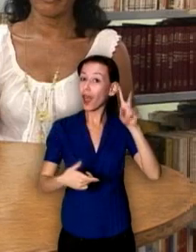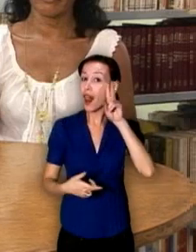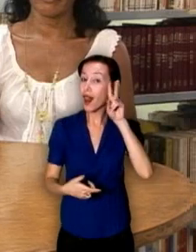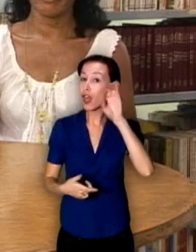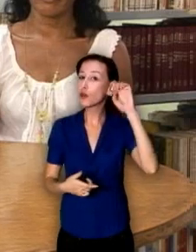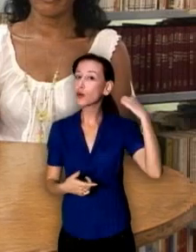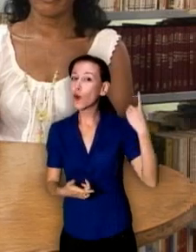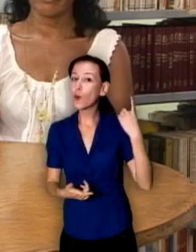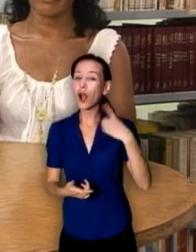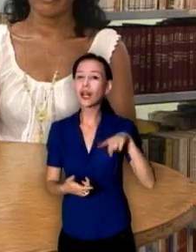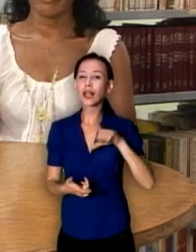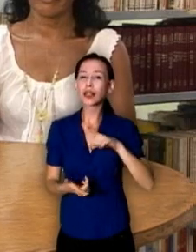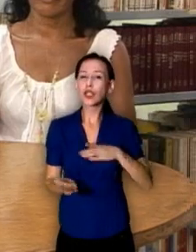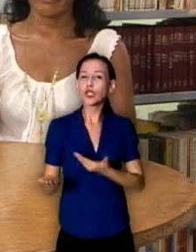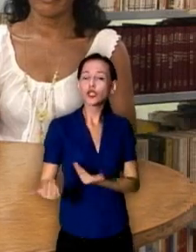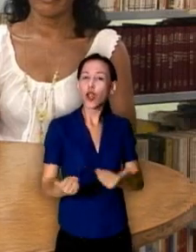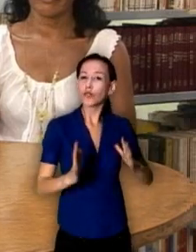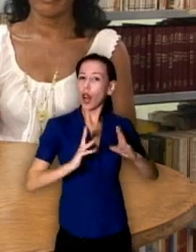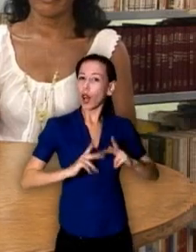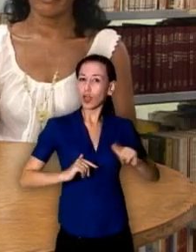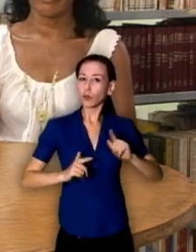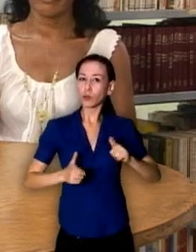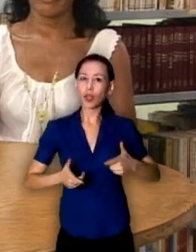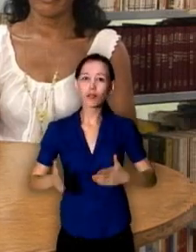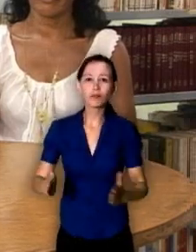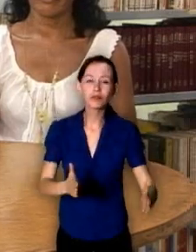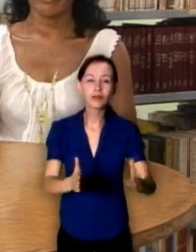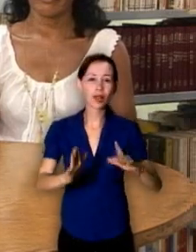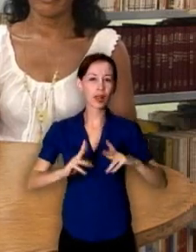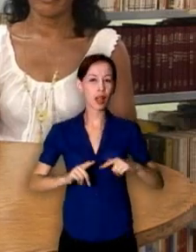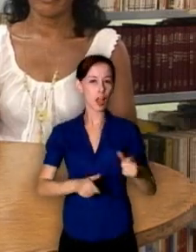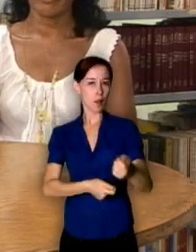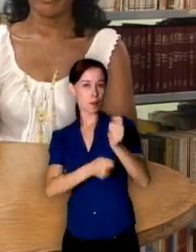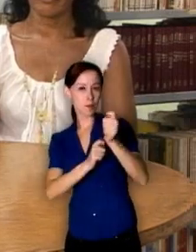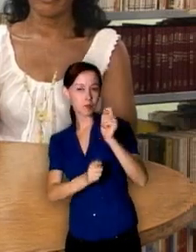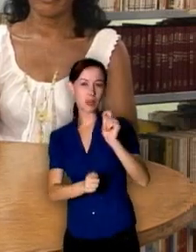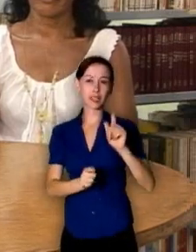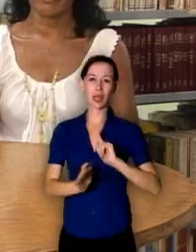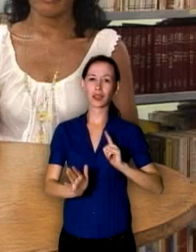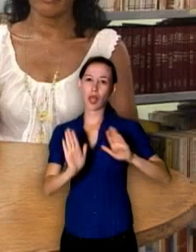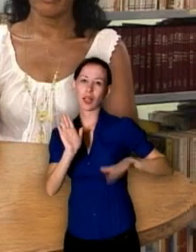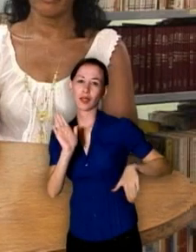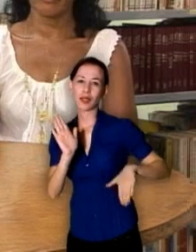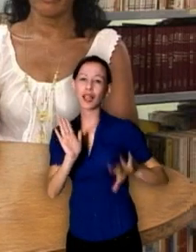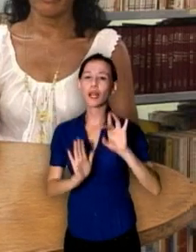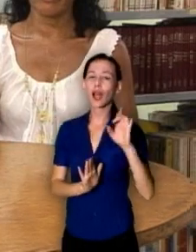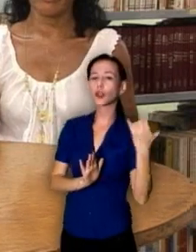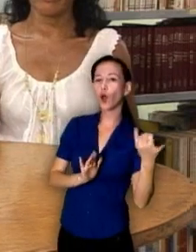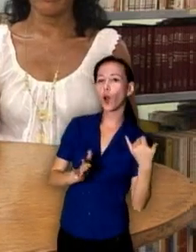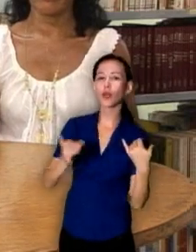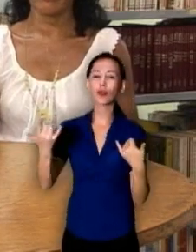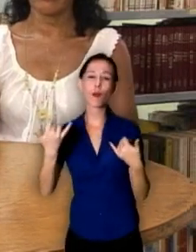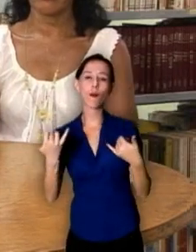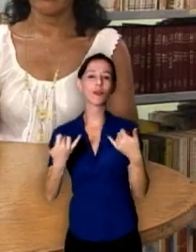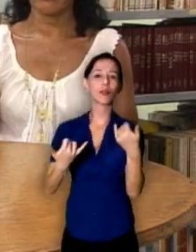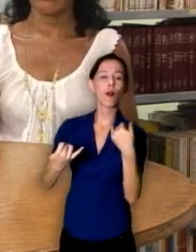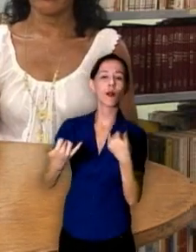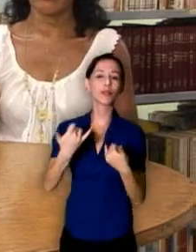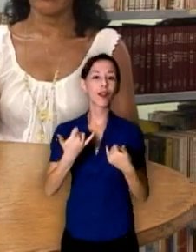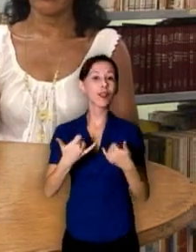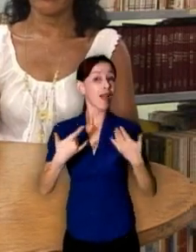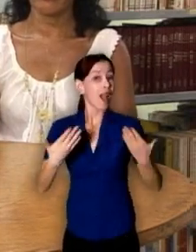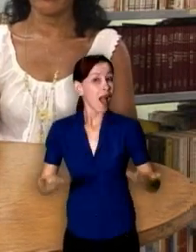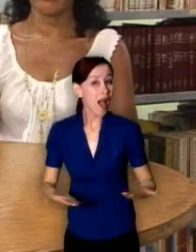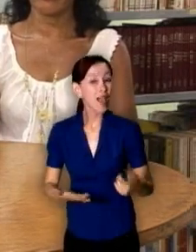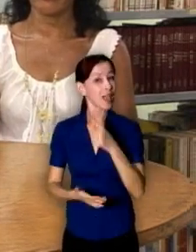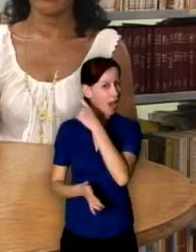esses córregos aqui eram completamente limpos, nadaram, pescaram, cada um contava a sua experiência, e nessa conversa eu disse que na minha